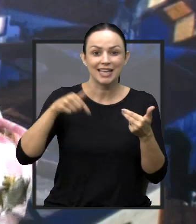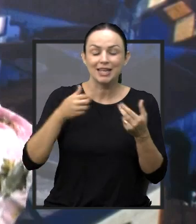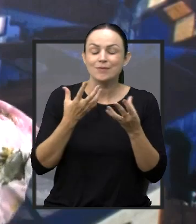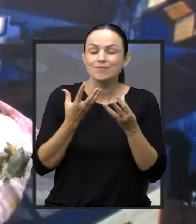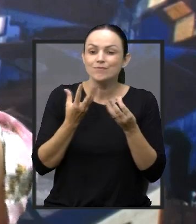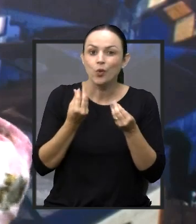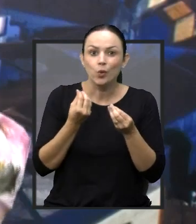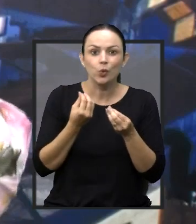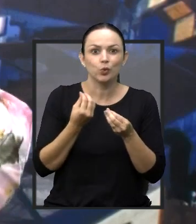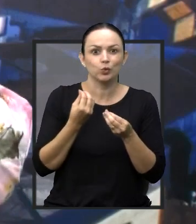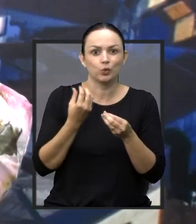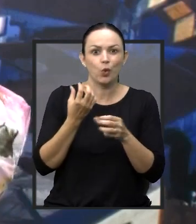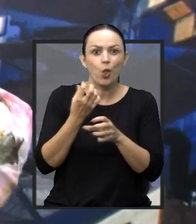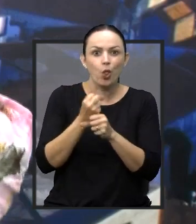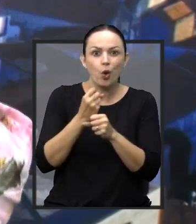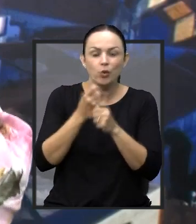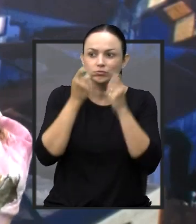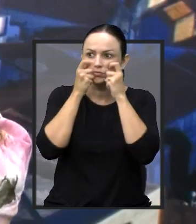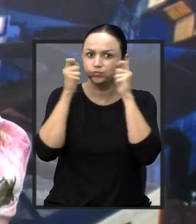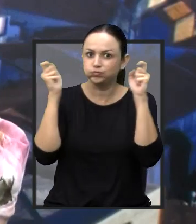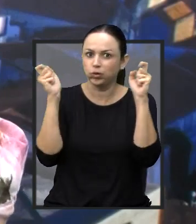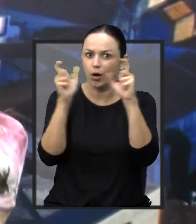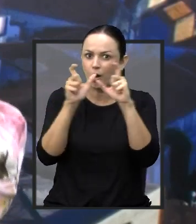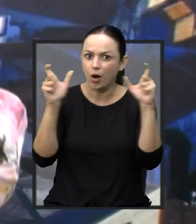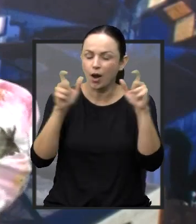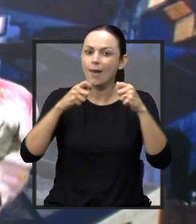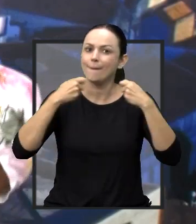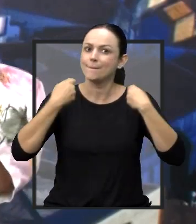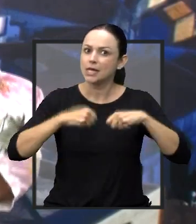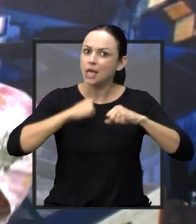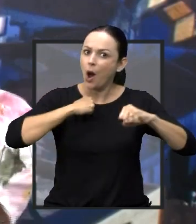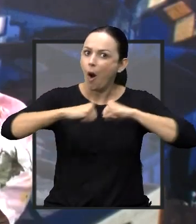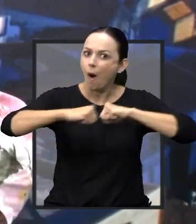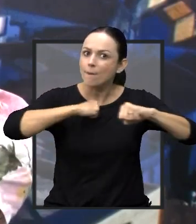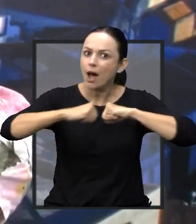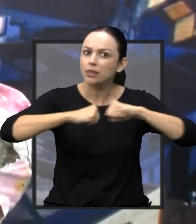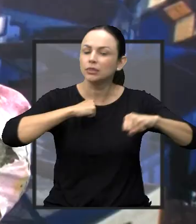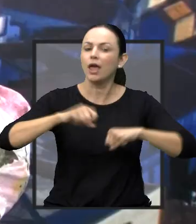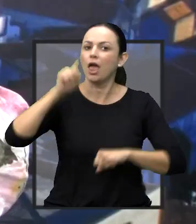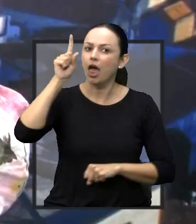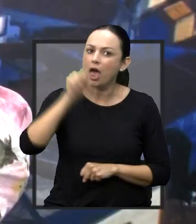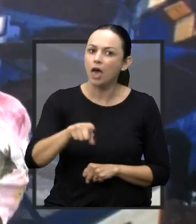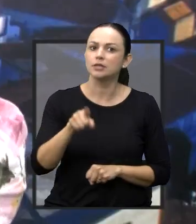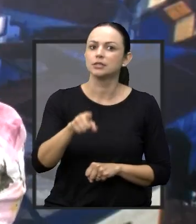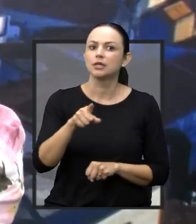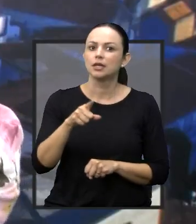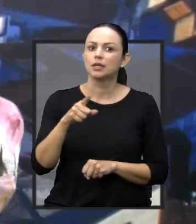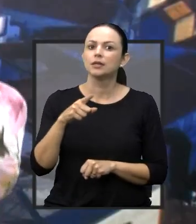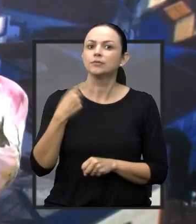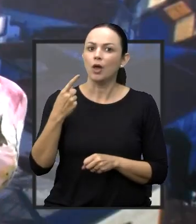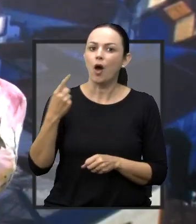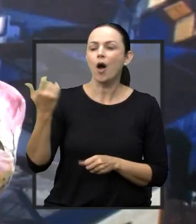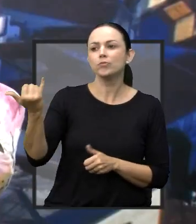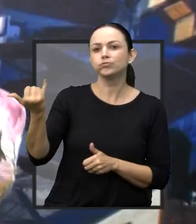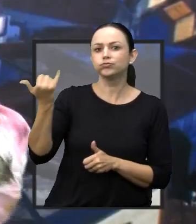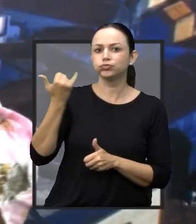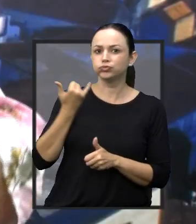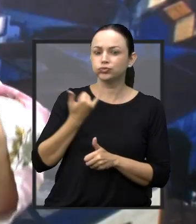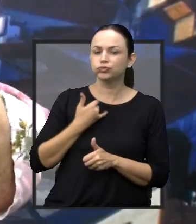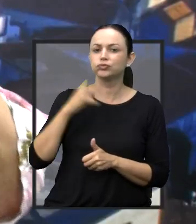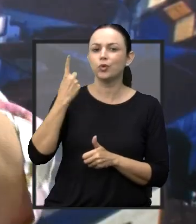alarmantes. E nós temos que combater isso. E aí chega até o nosso conhecimento